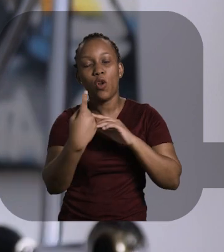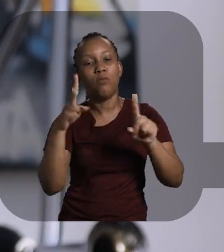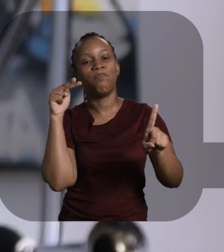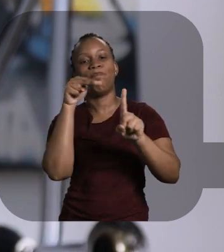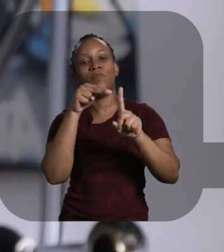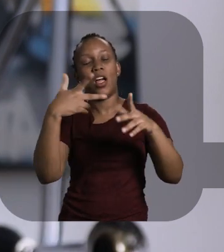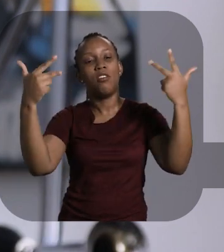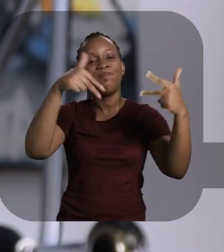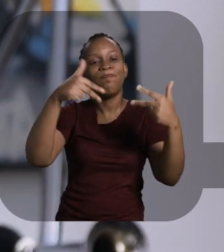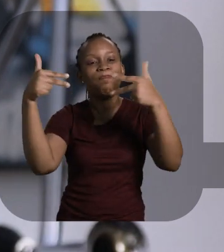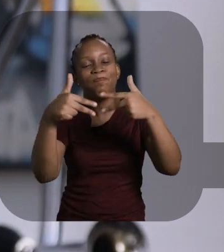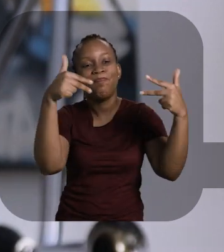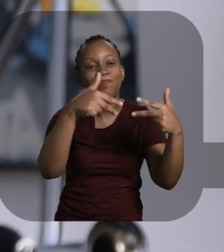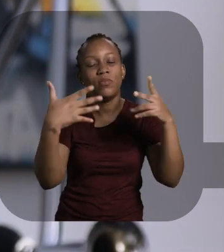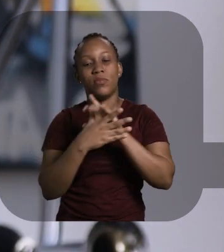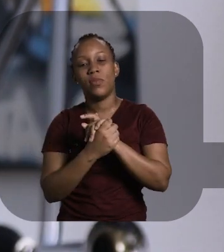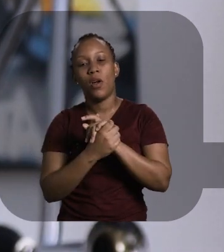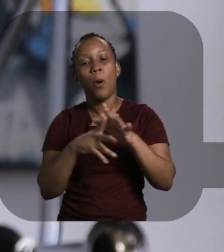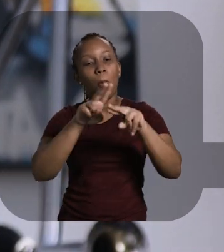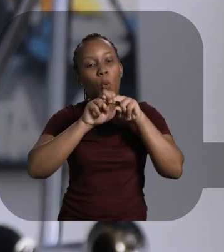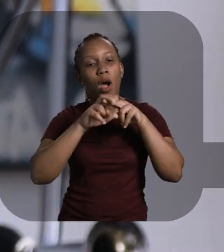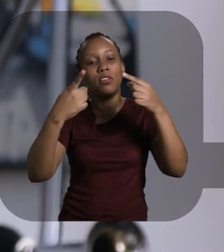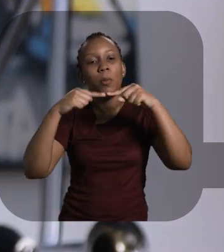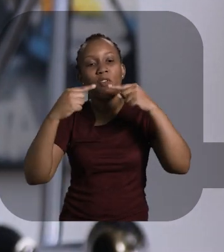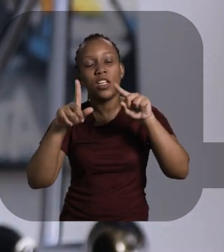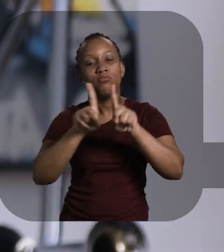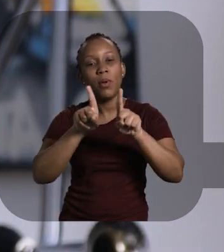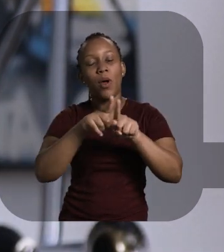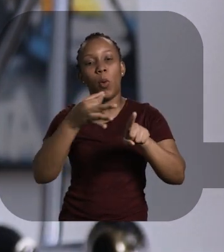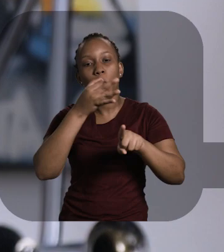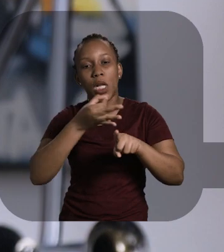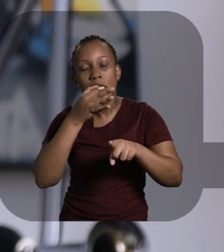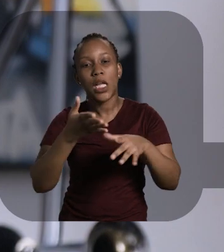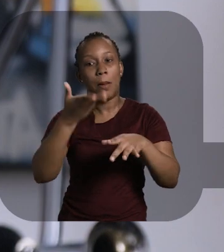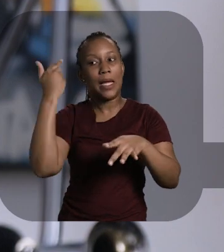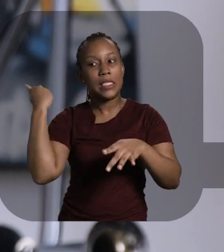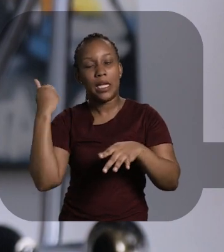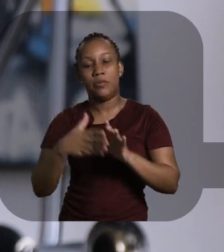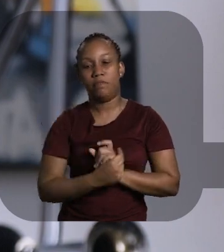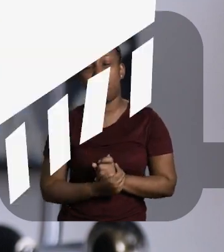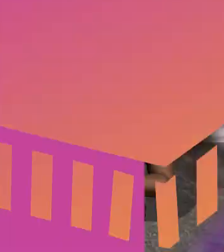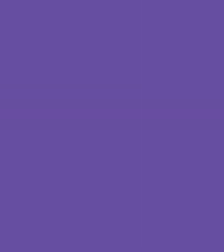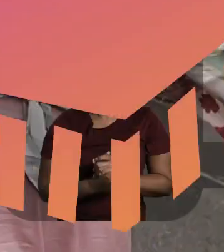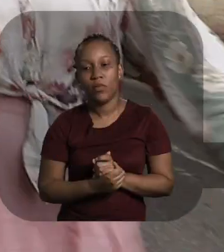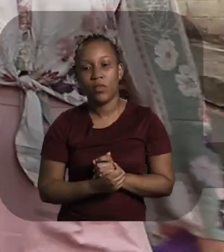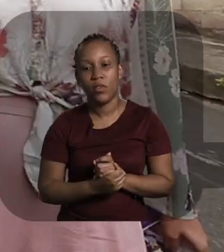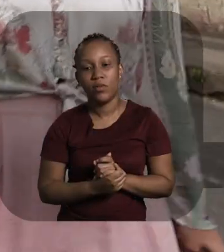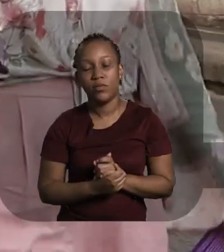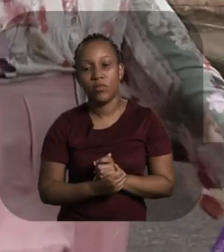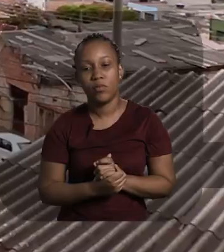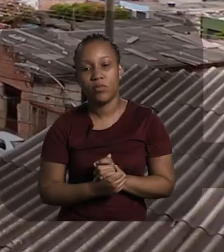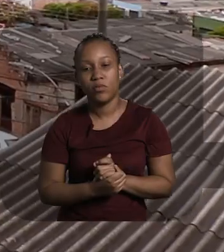hoje o Hip Hop de uma outra perspectiva, a partir dessas provocações que ela trouxe pra gente lá atrás, no passado.